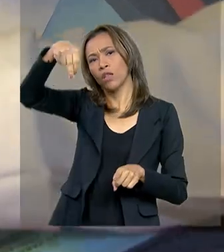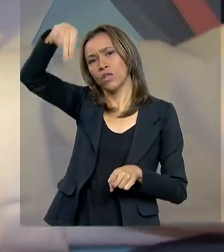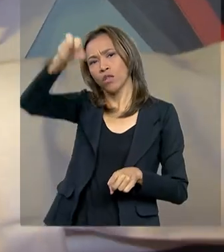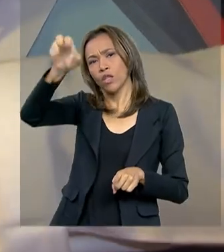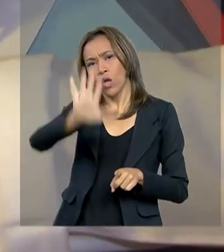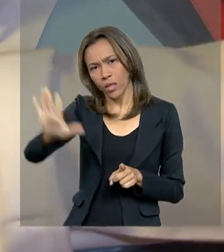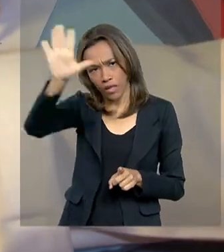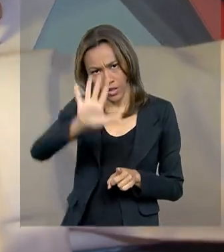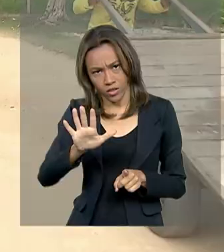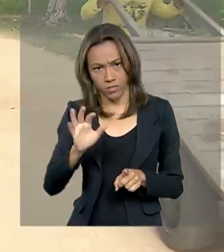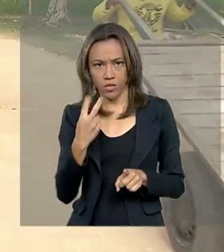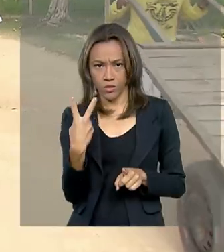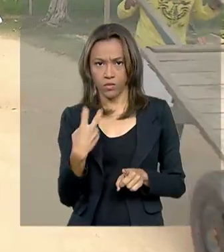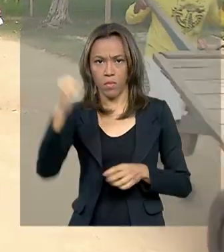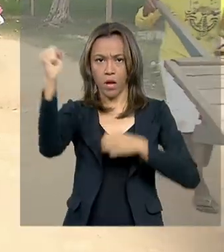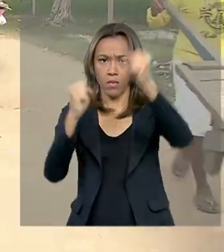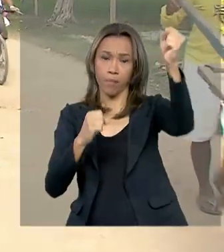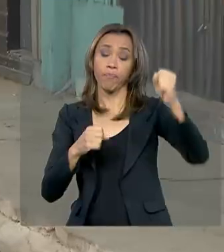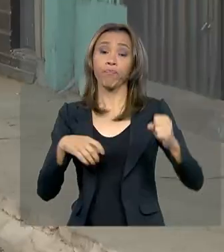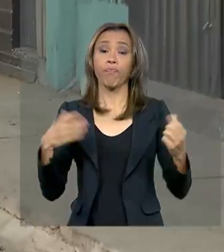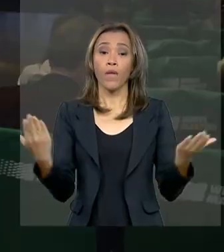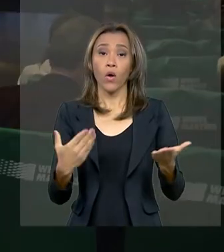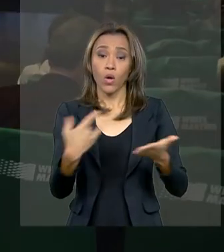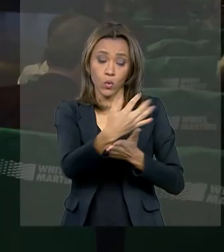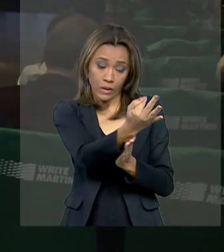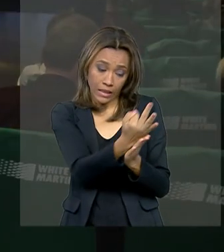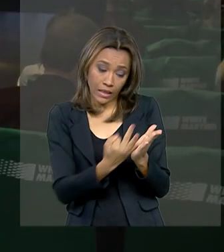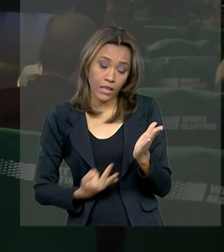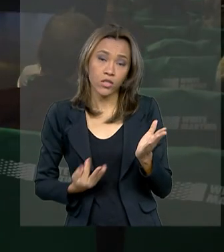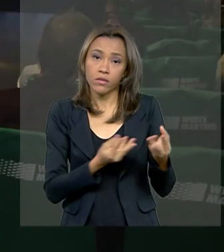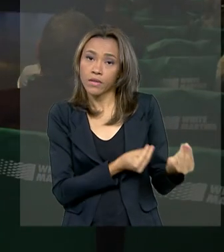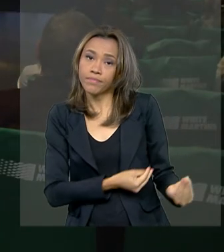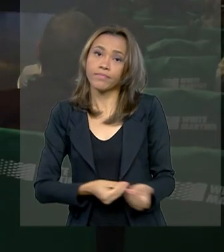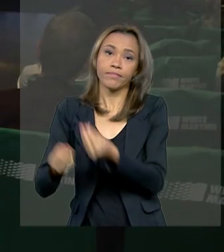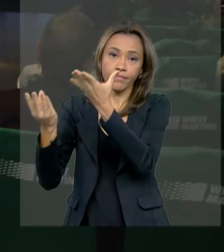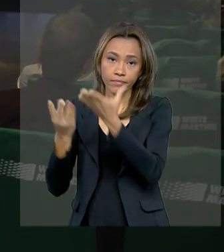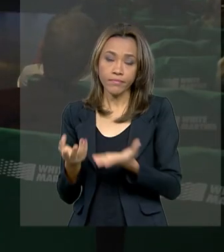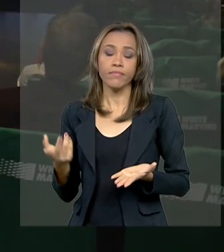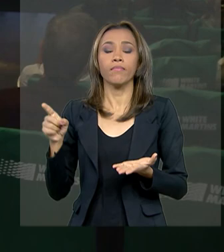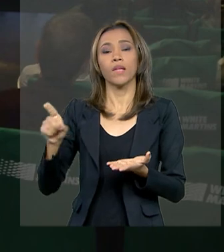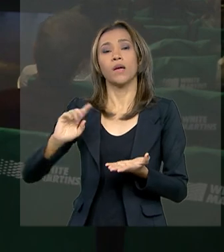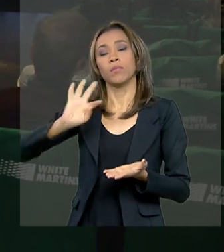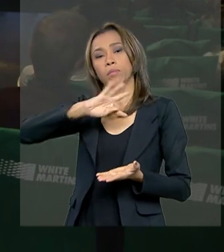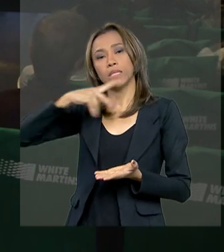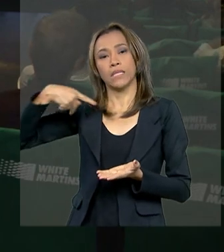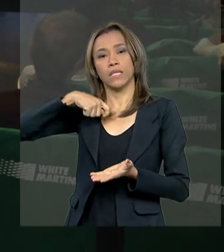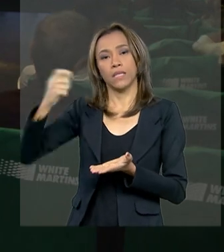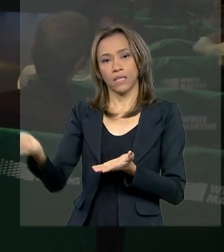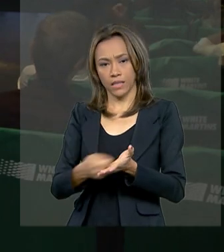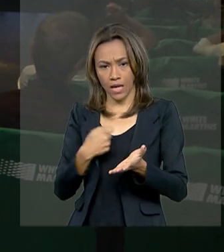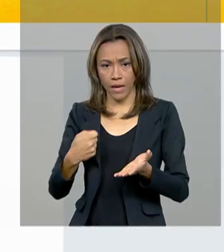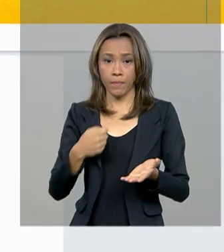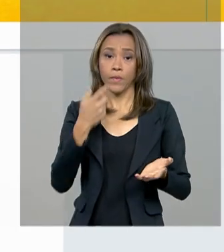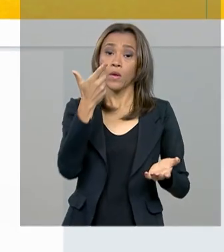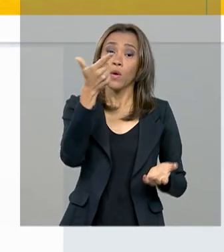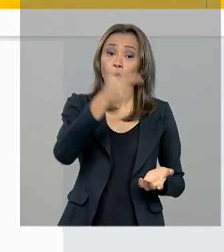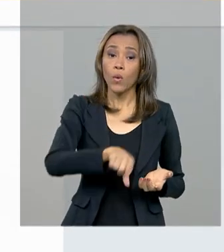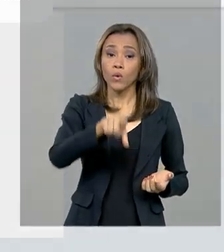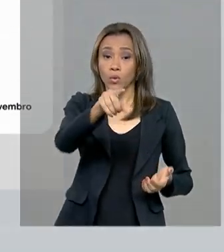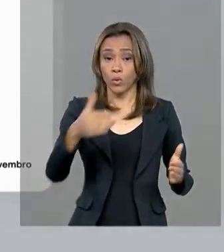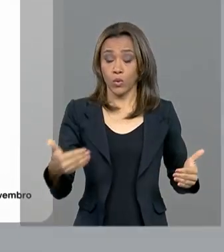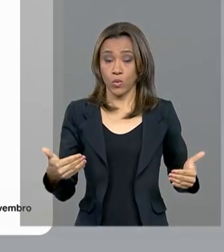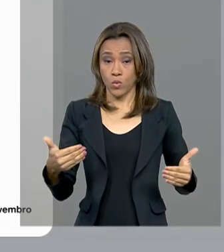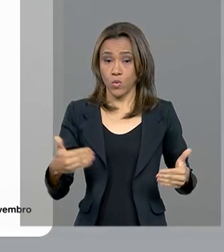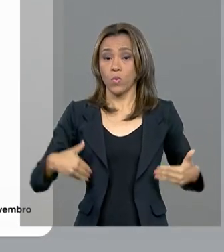texto segue para a sanção presidencial. Pelo Twitter, o ministro da Saúde, Luiz Henrique Mandetta, disse